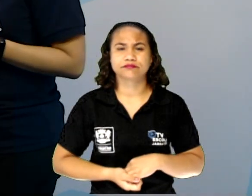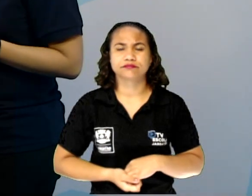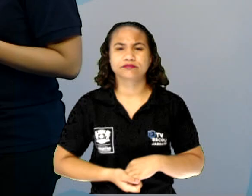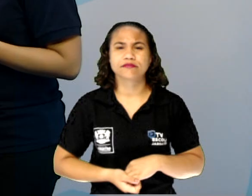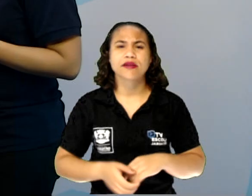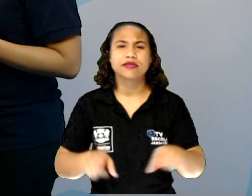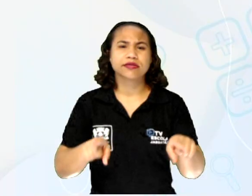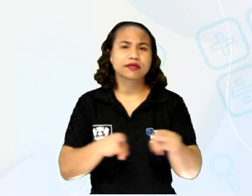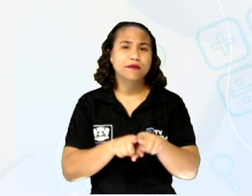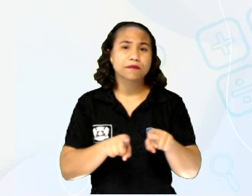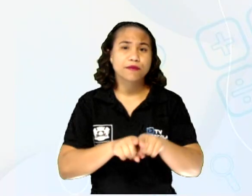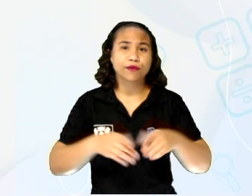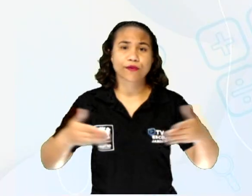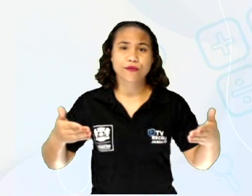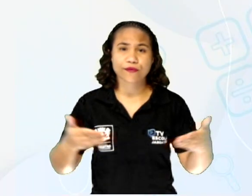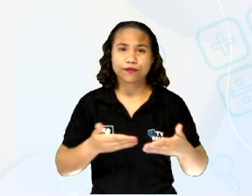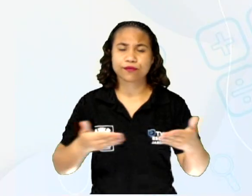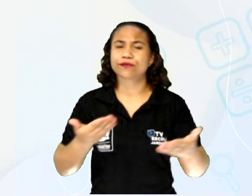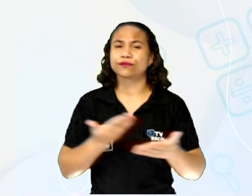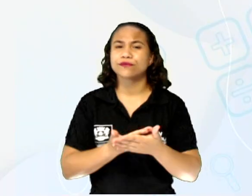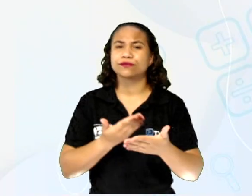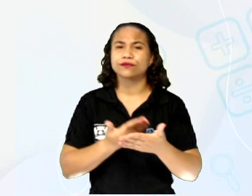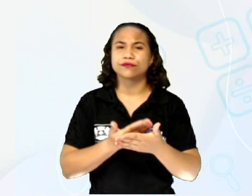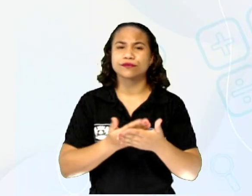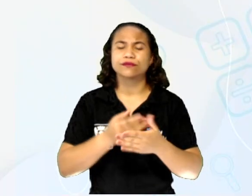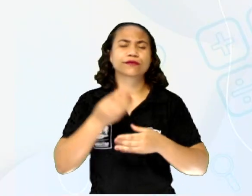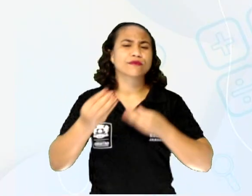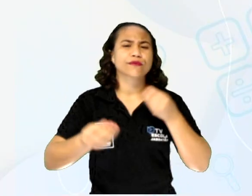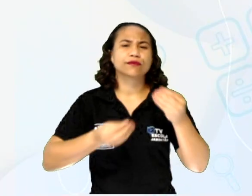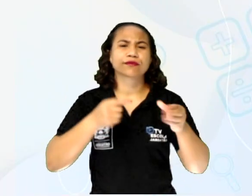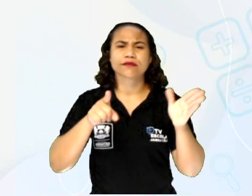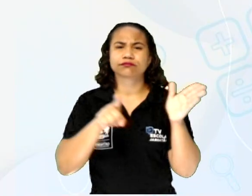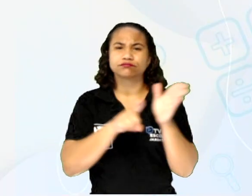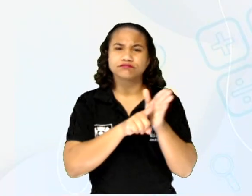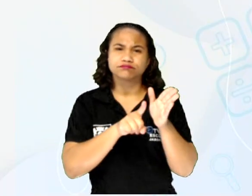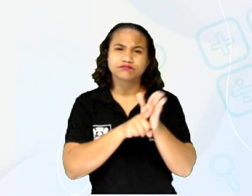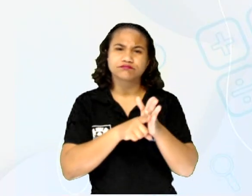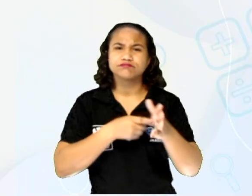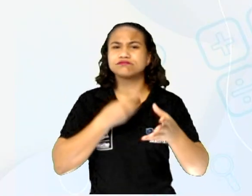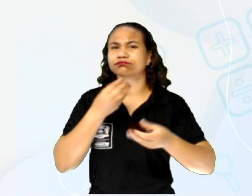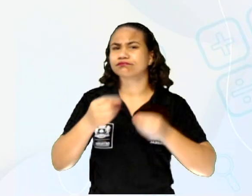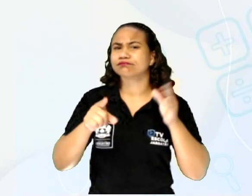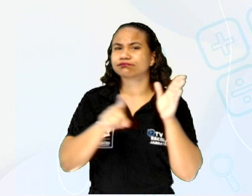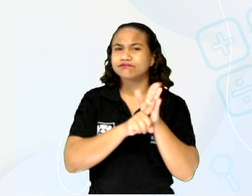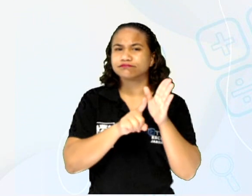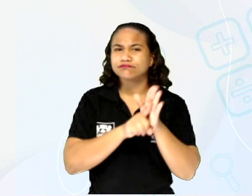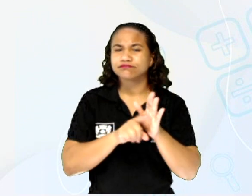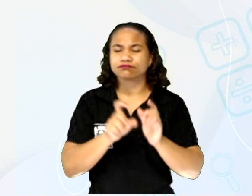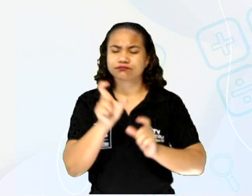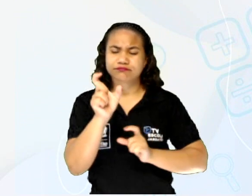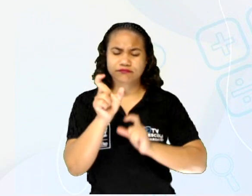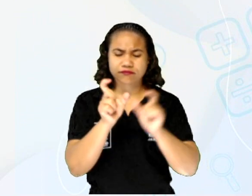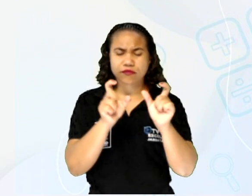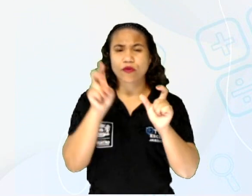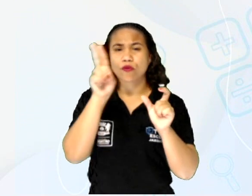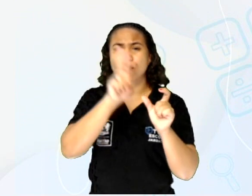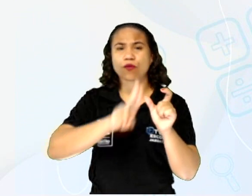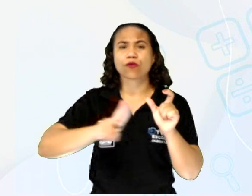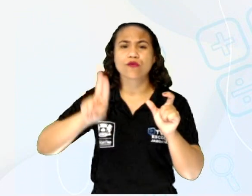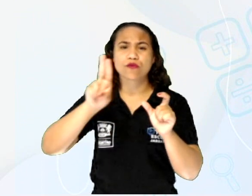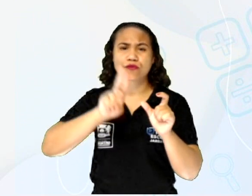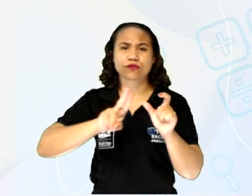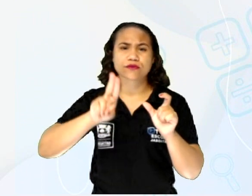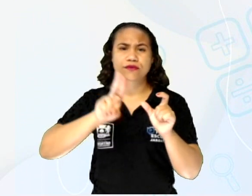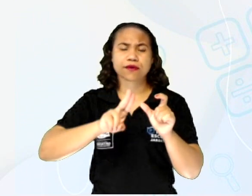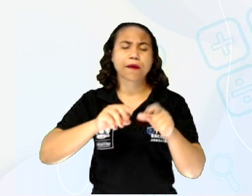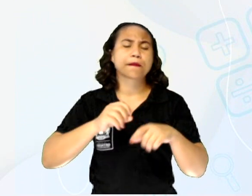A gente hoje, né, vai estudar a forma negativa. Na forma negativa, que palavra a gente usa para